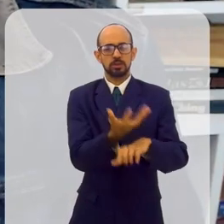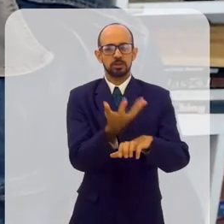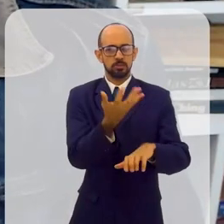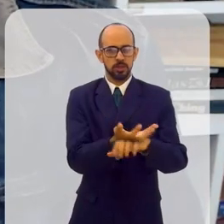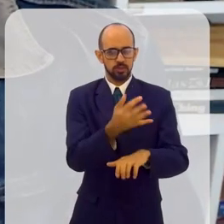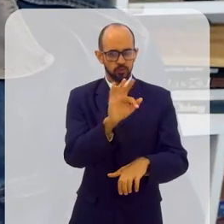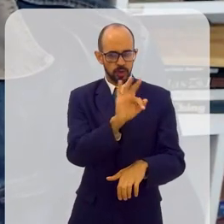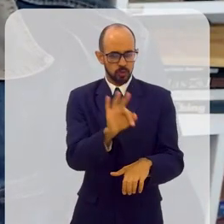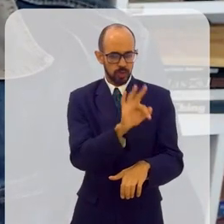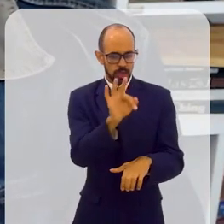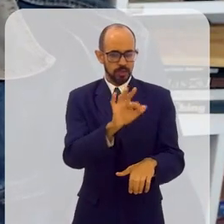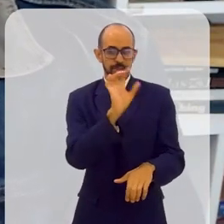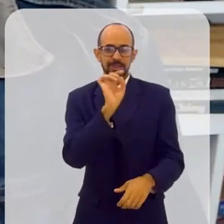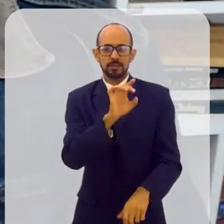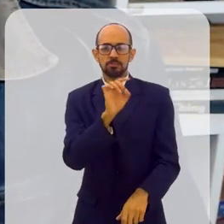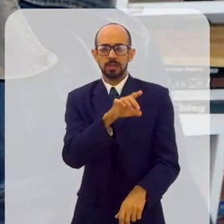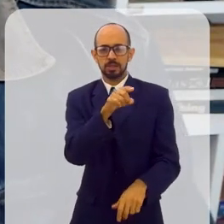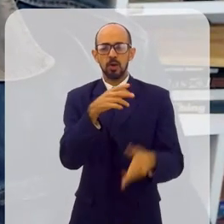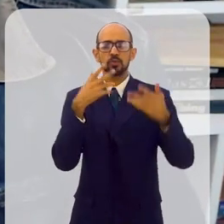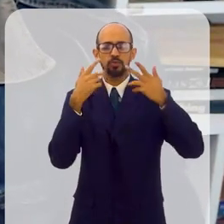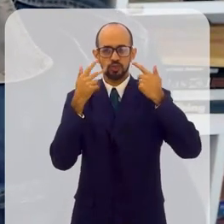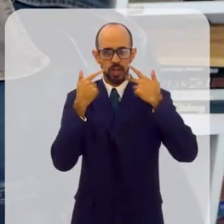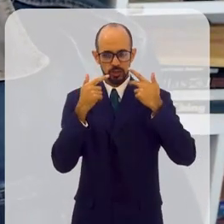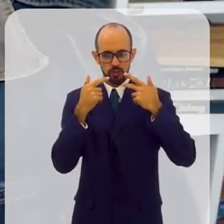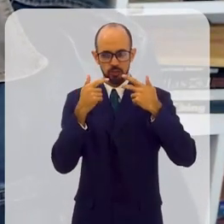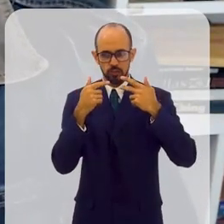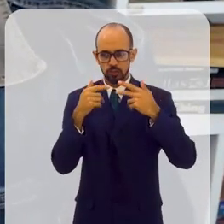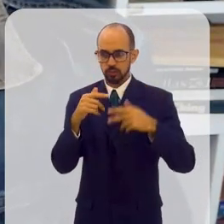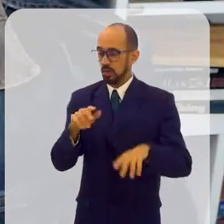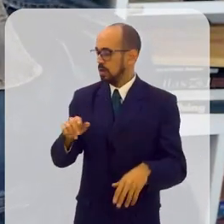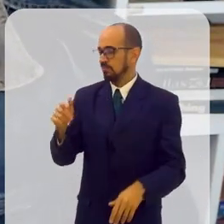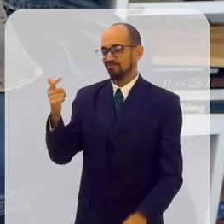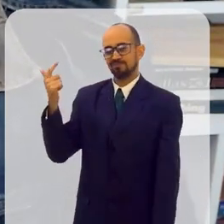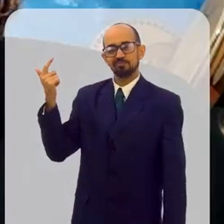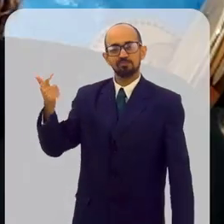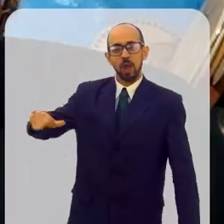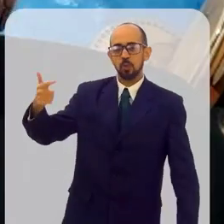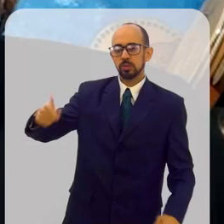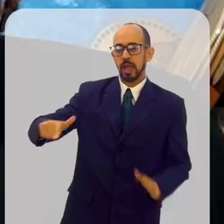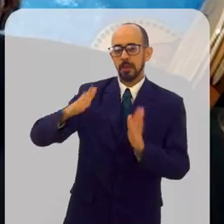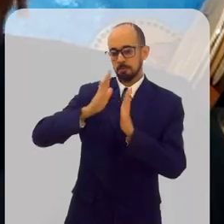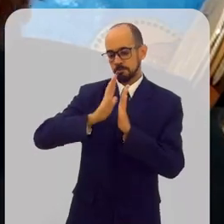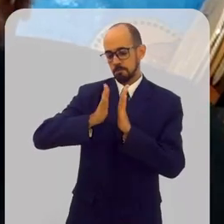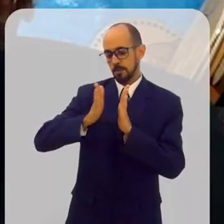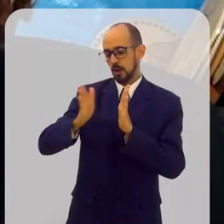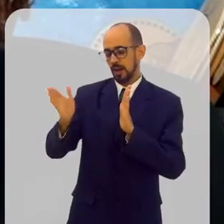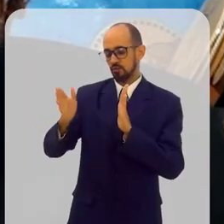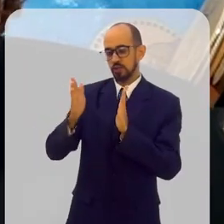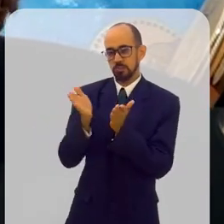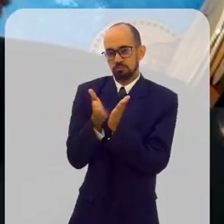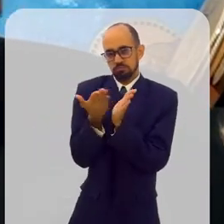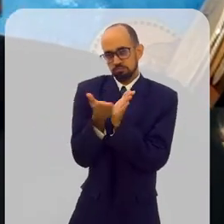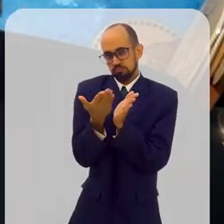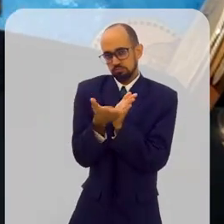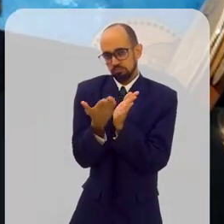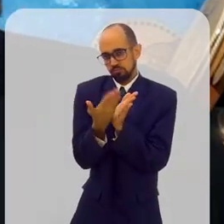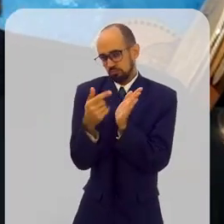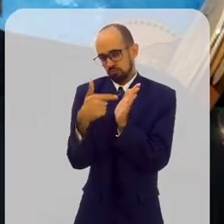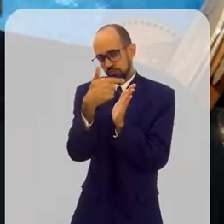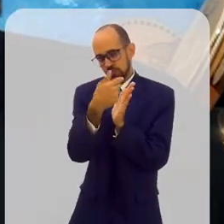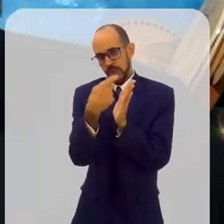nas disciplinas acadêmicas, especialmente nessa área teatral, né? Não existe bibliografia